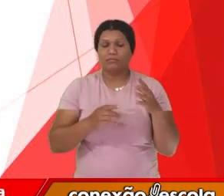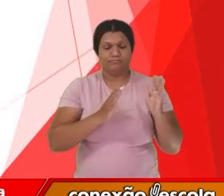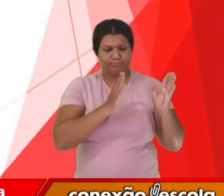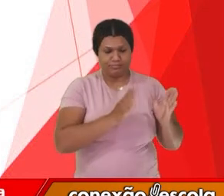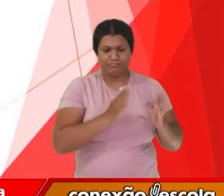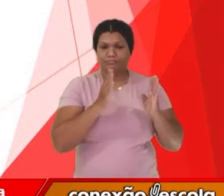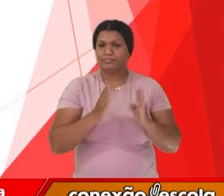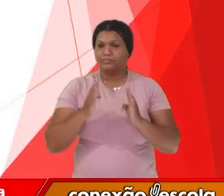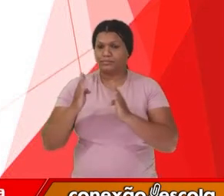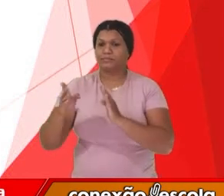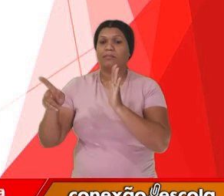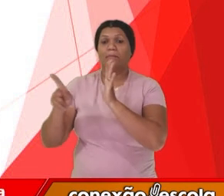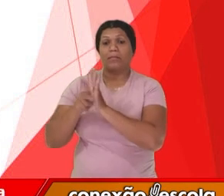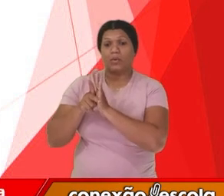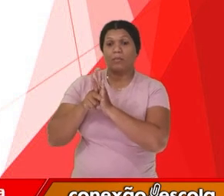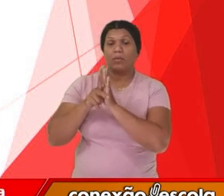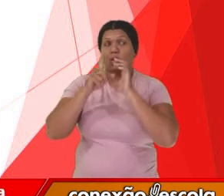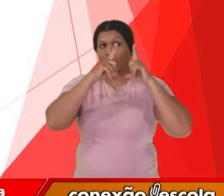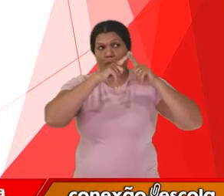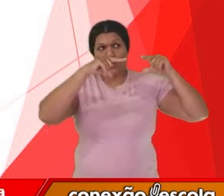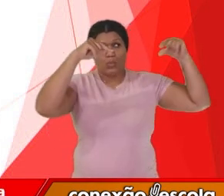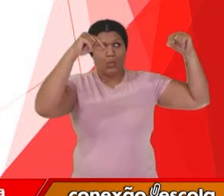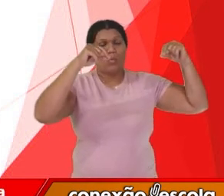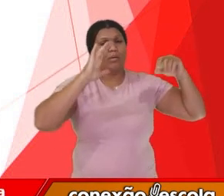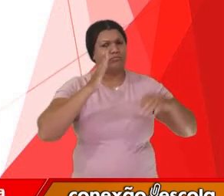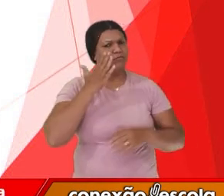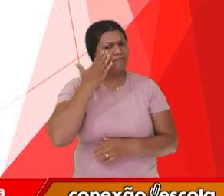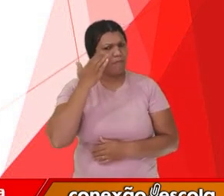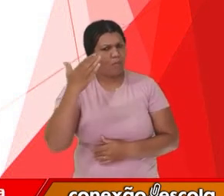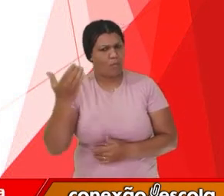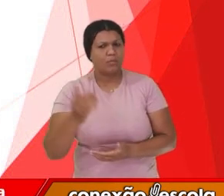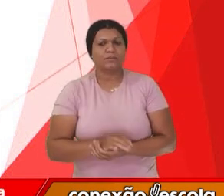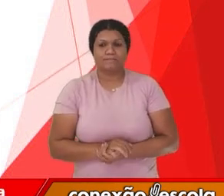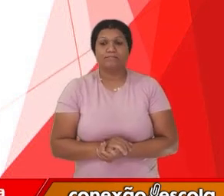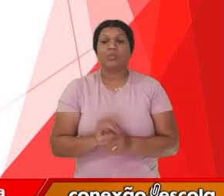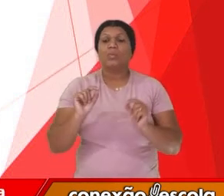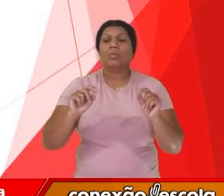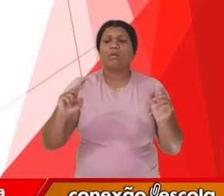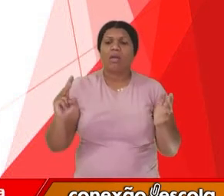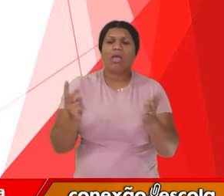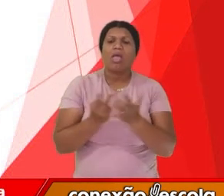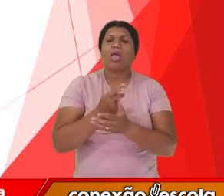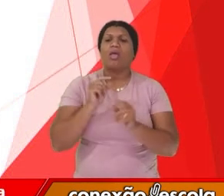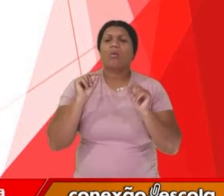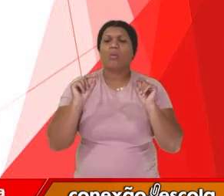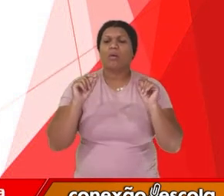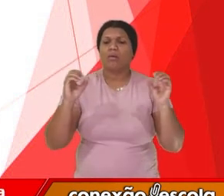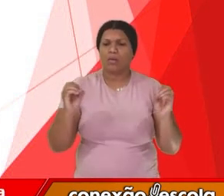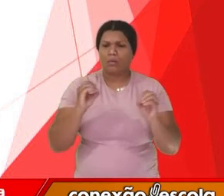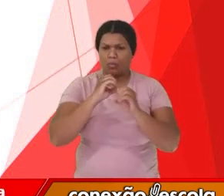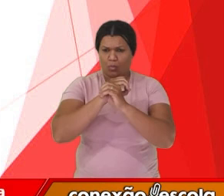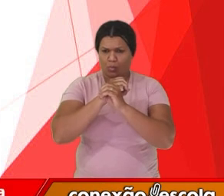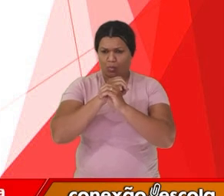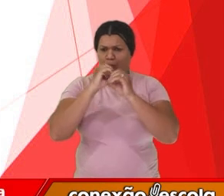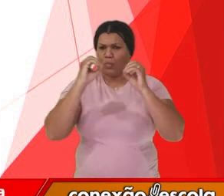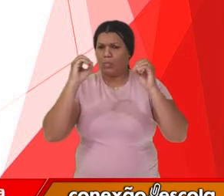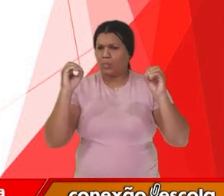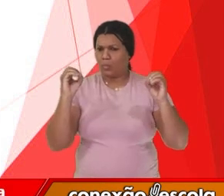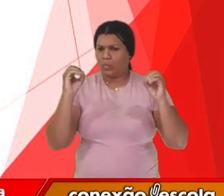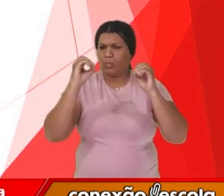mais conhecidas, sobre o que é um eclipse lunar, o que é um eclipse